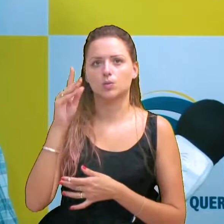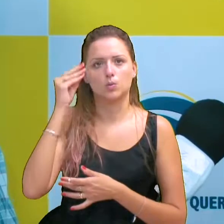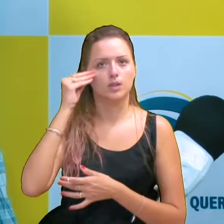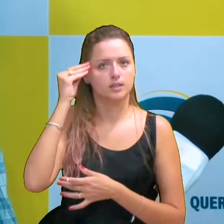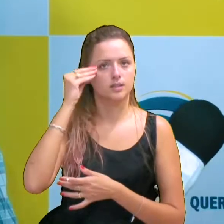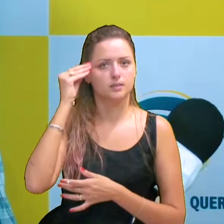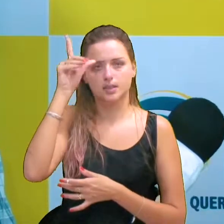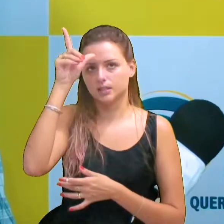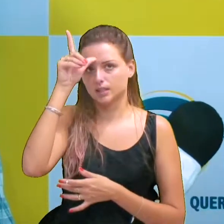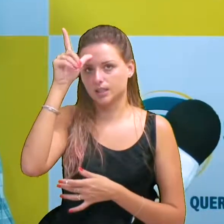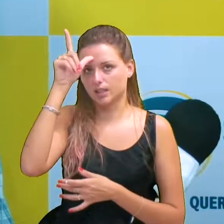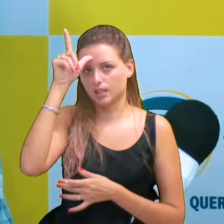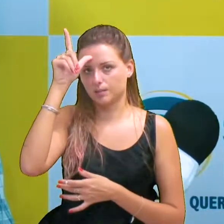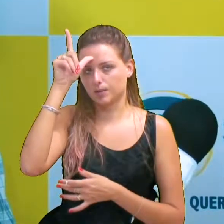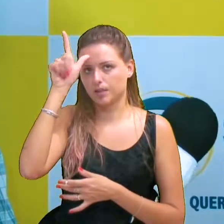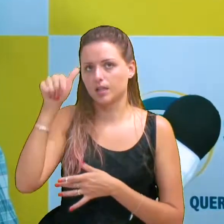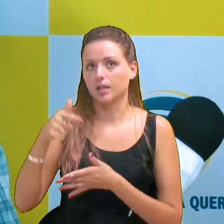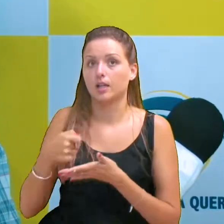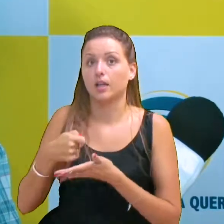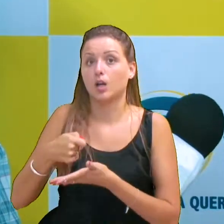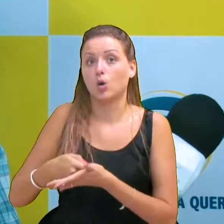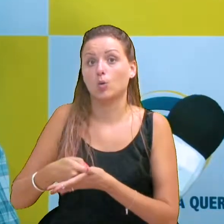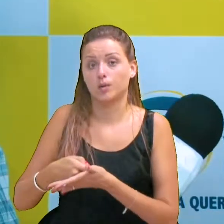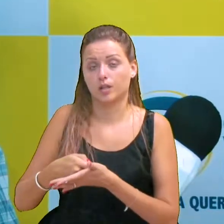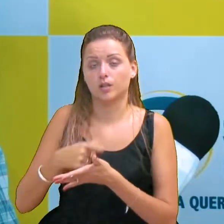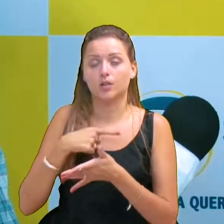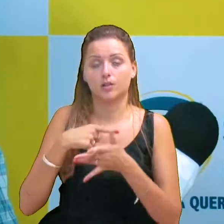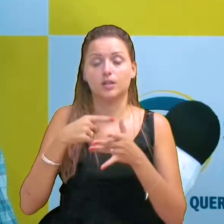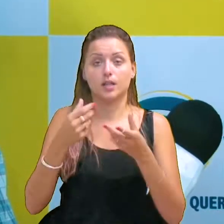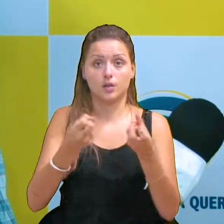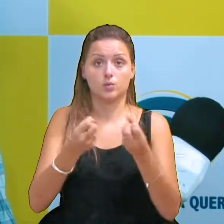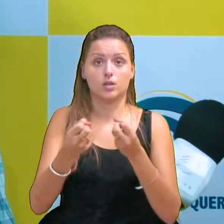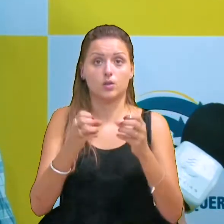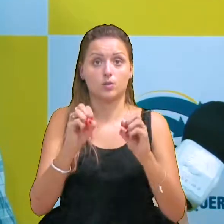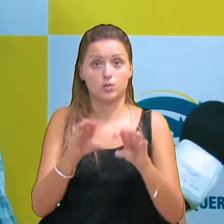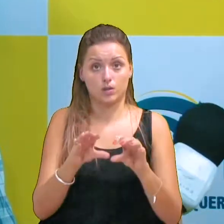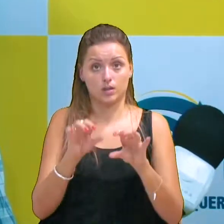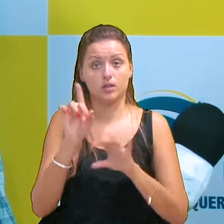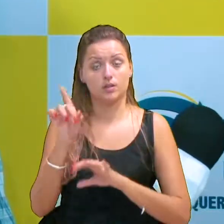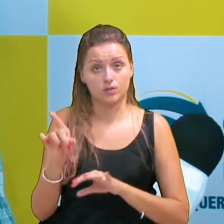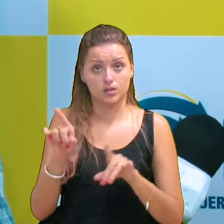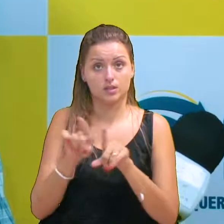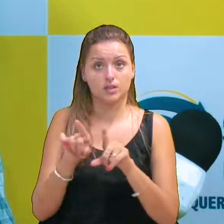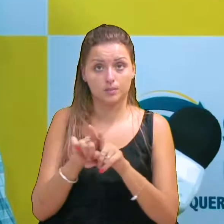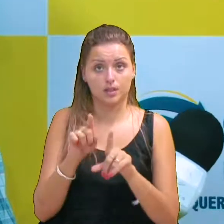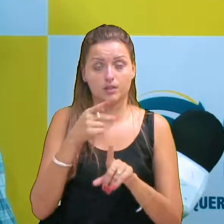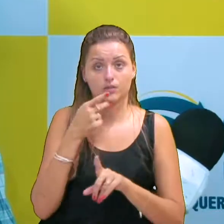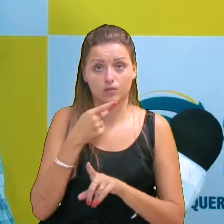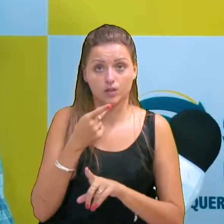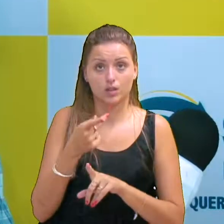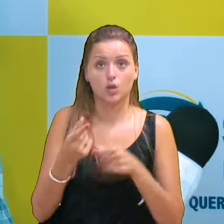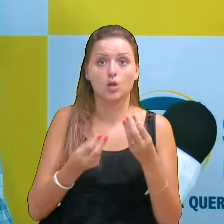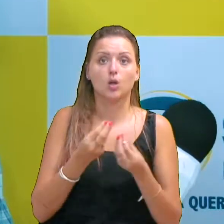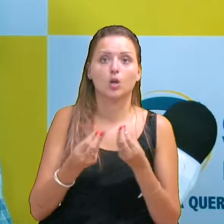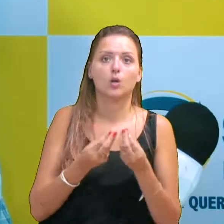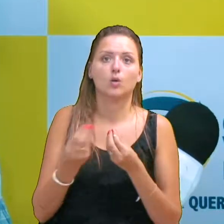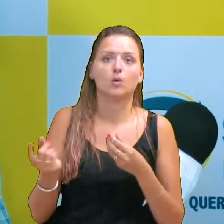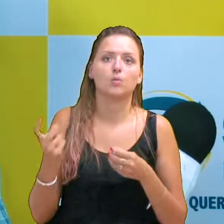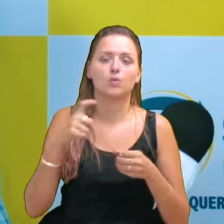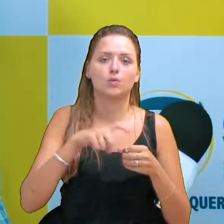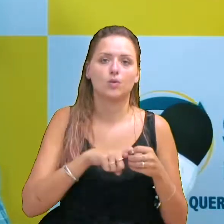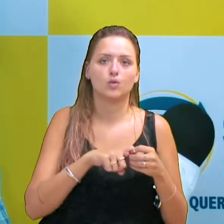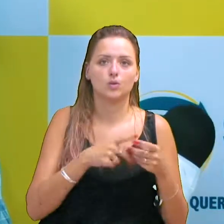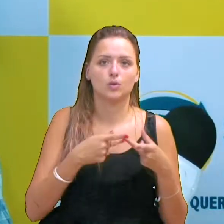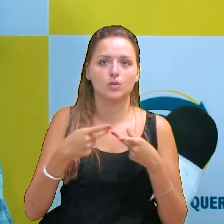Alemanha, que lá então é obrigatório ter os faróis ligados, e o senhor também trouxe isso para cá quando retornou da